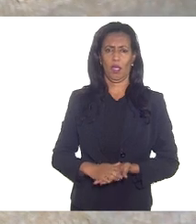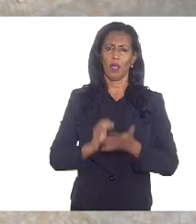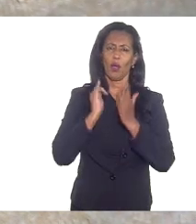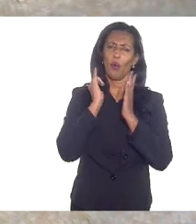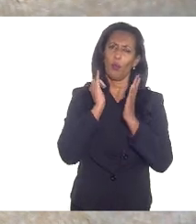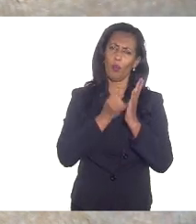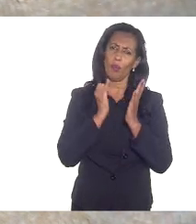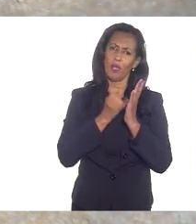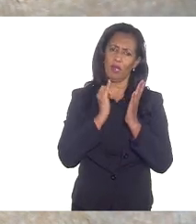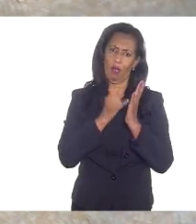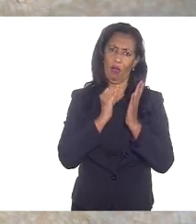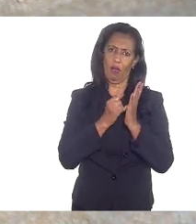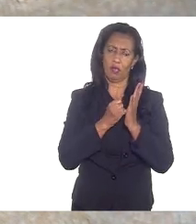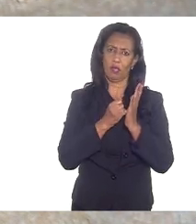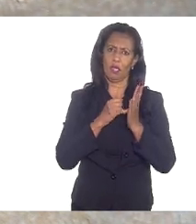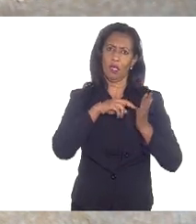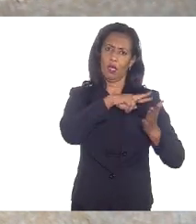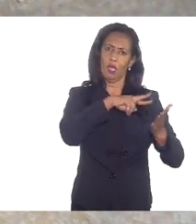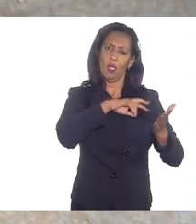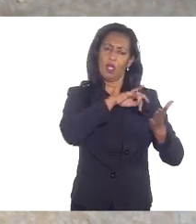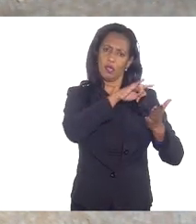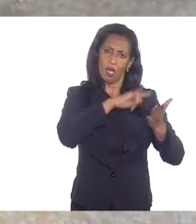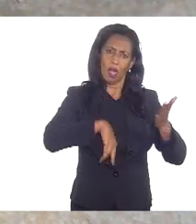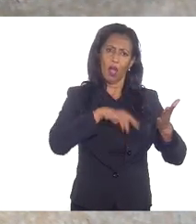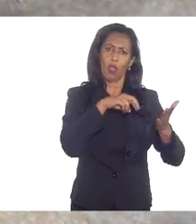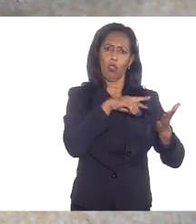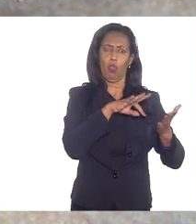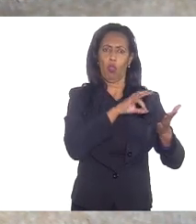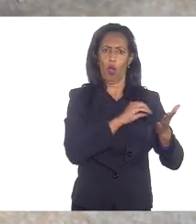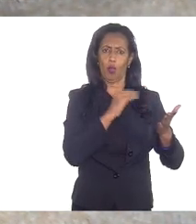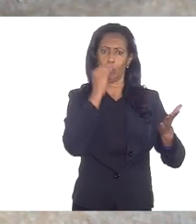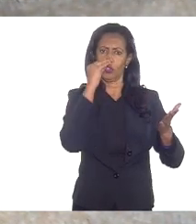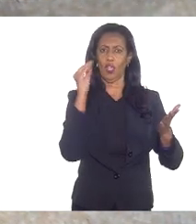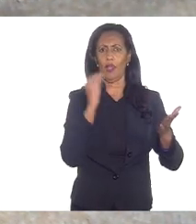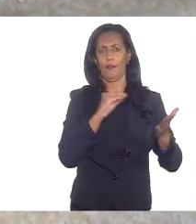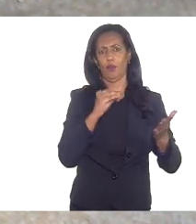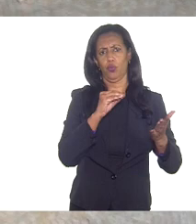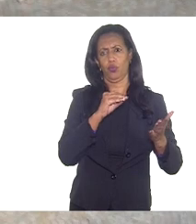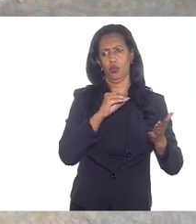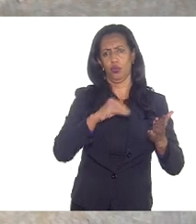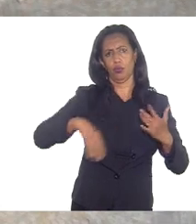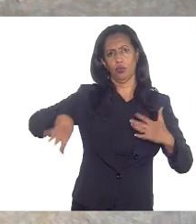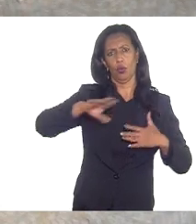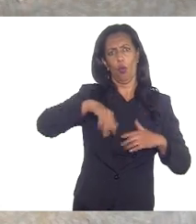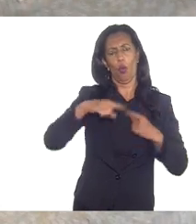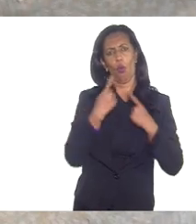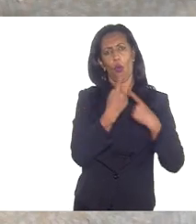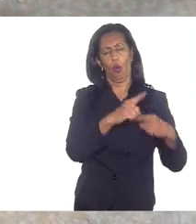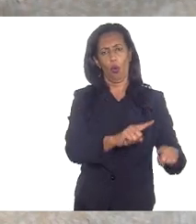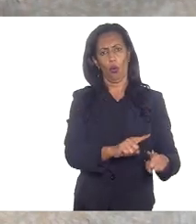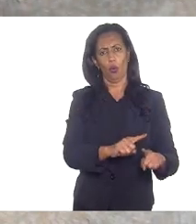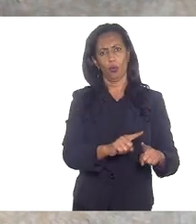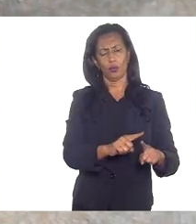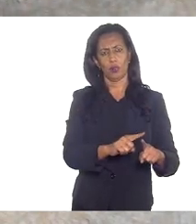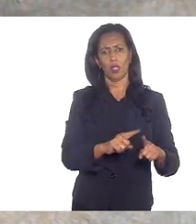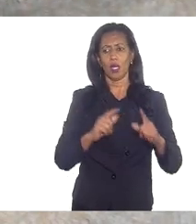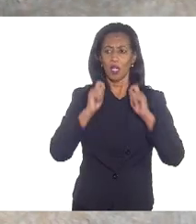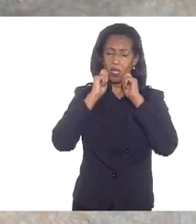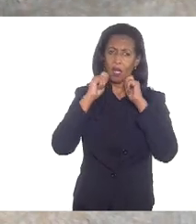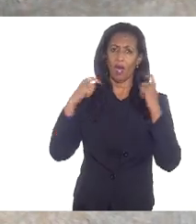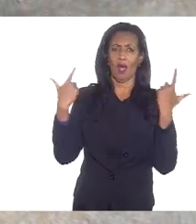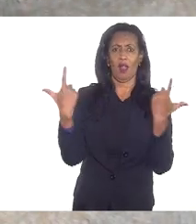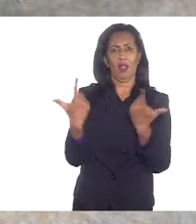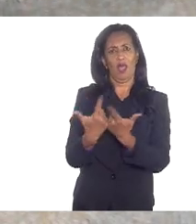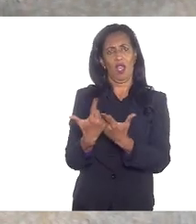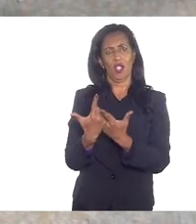publicasse essa nota de repúdio e que a gente aqui, o Parlamento Fluminense, se manifestasse a favor